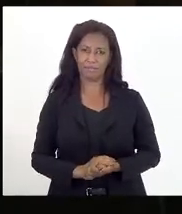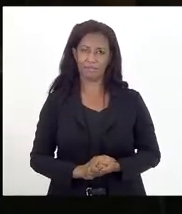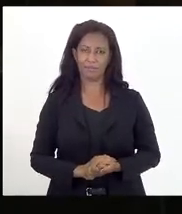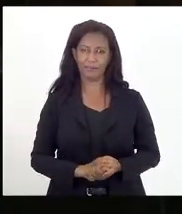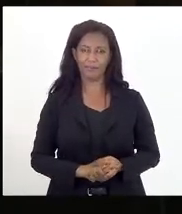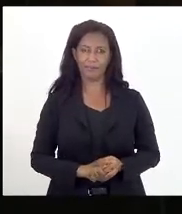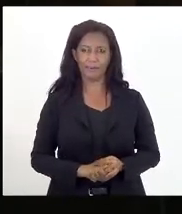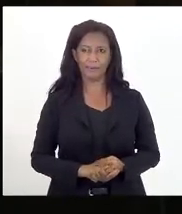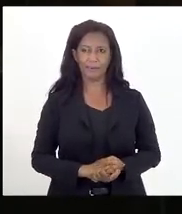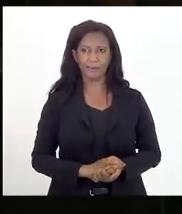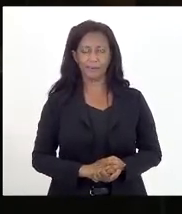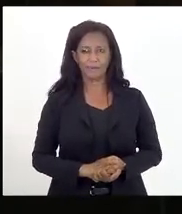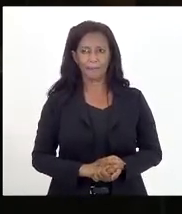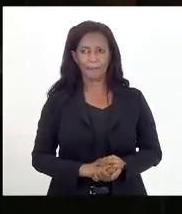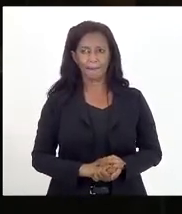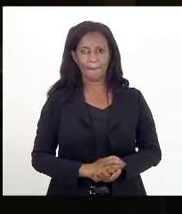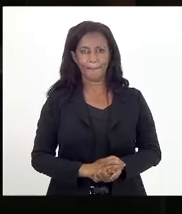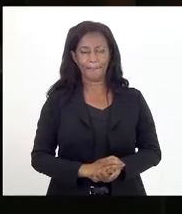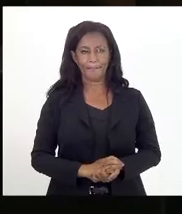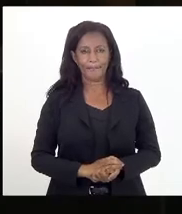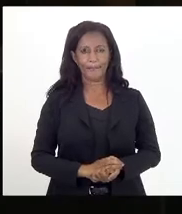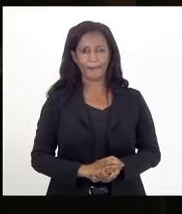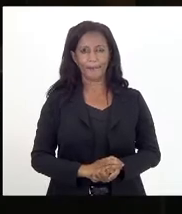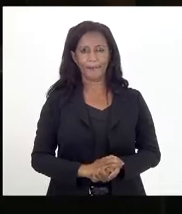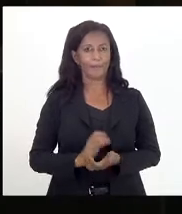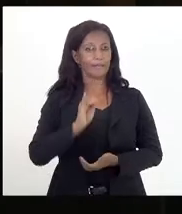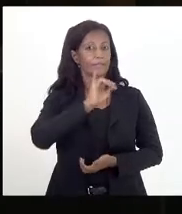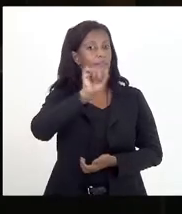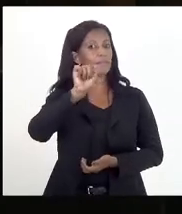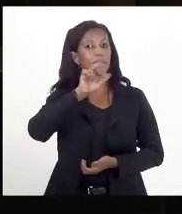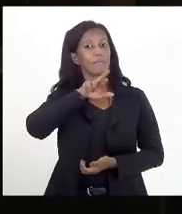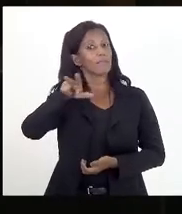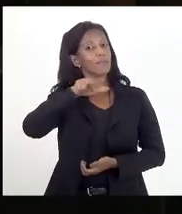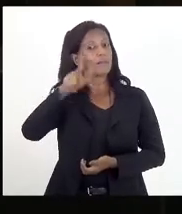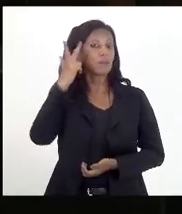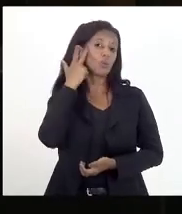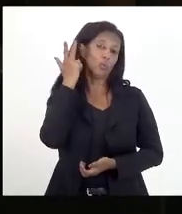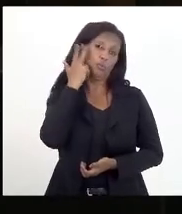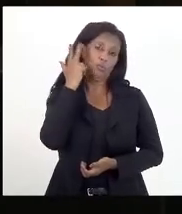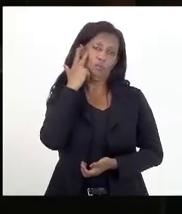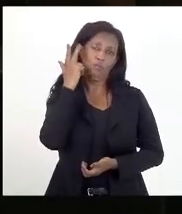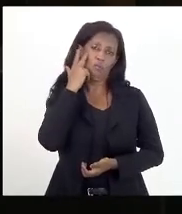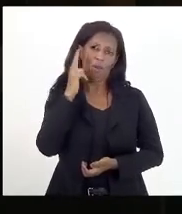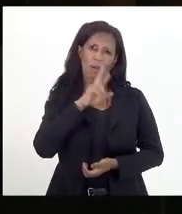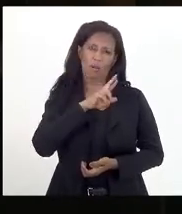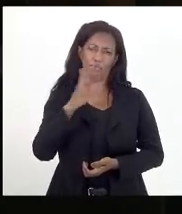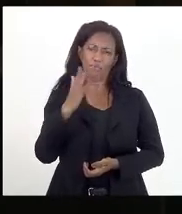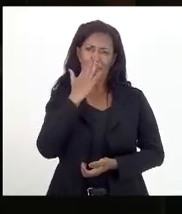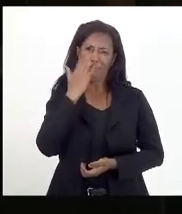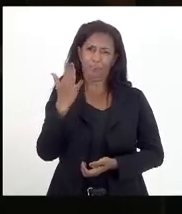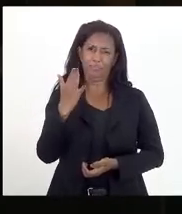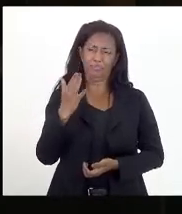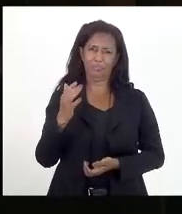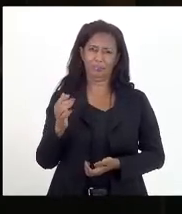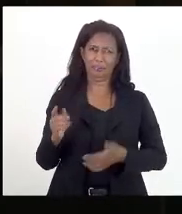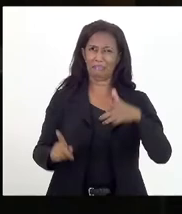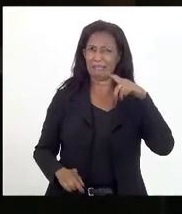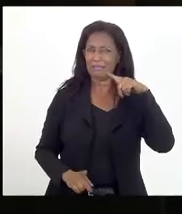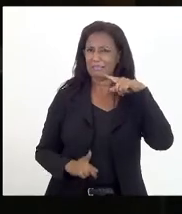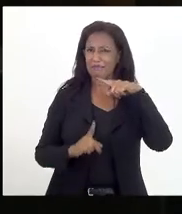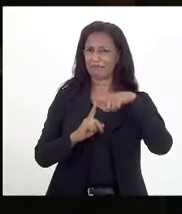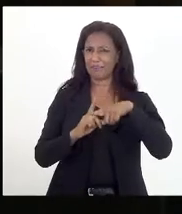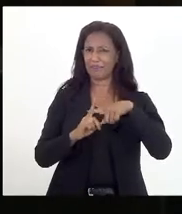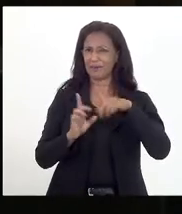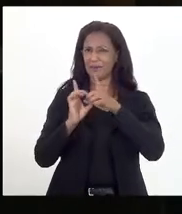E aí E isso não é normal isso não é típico de uma democracia